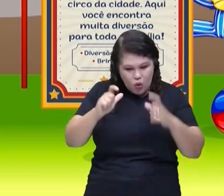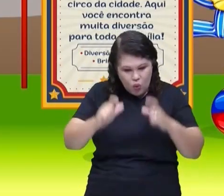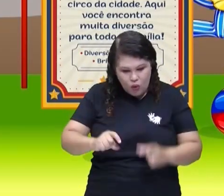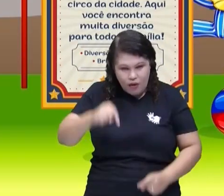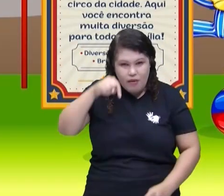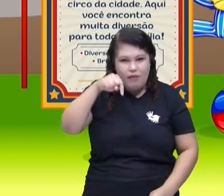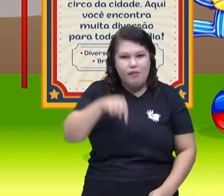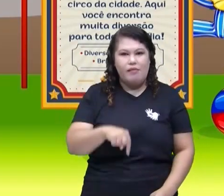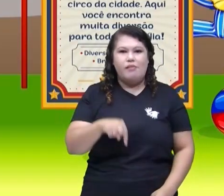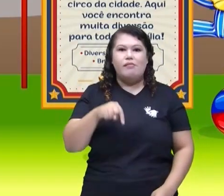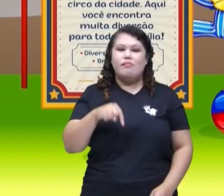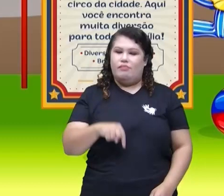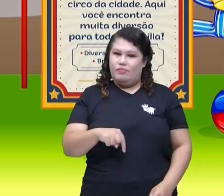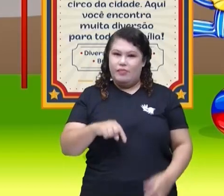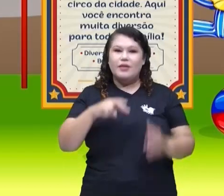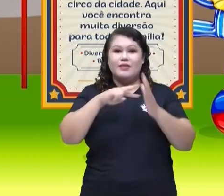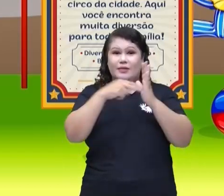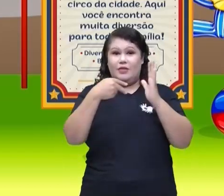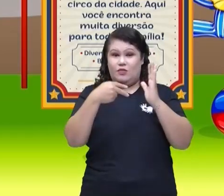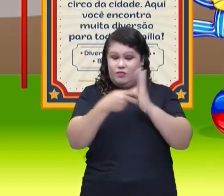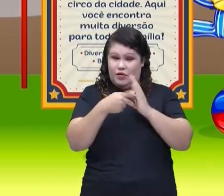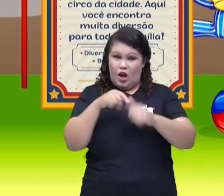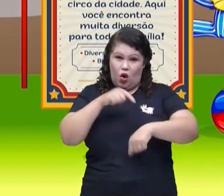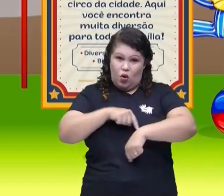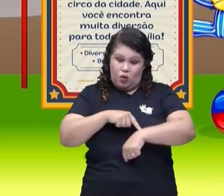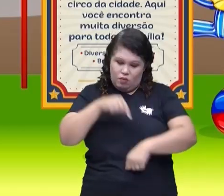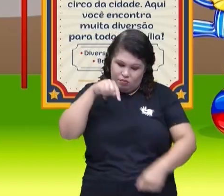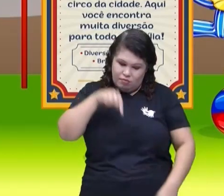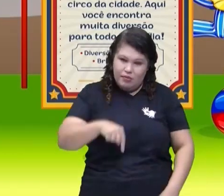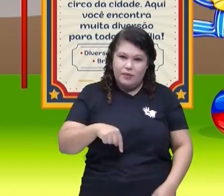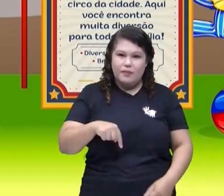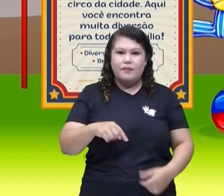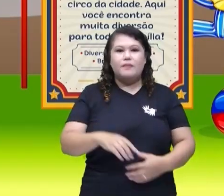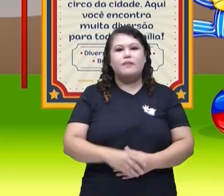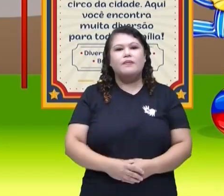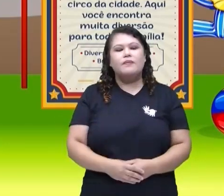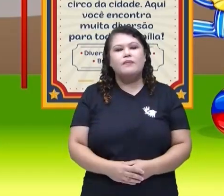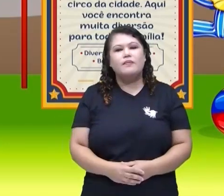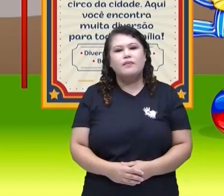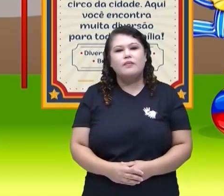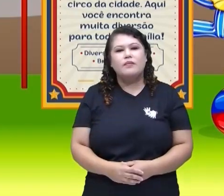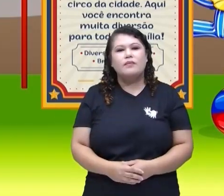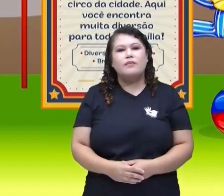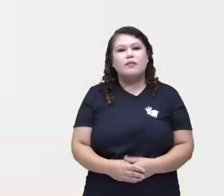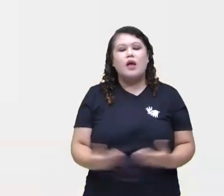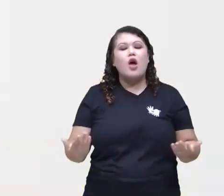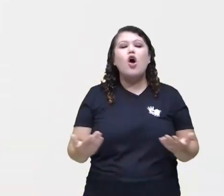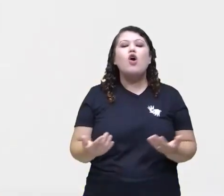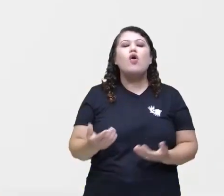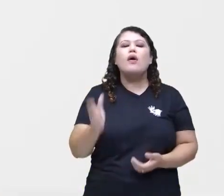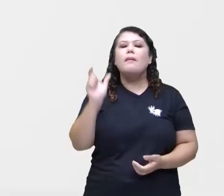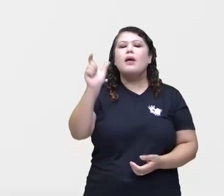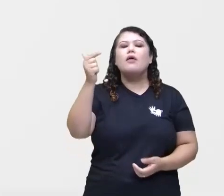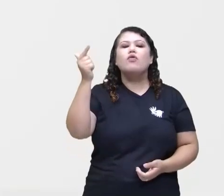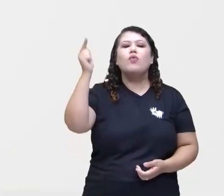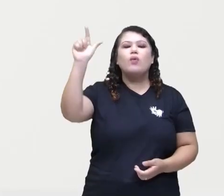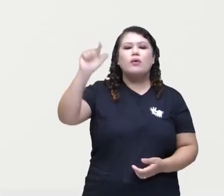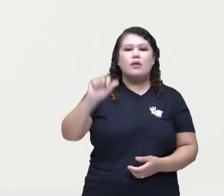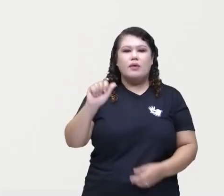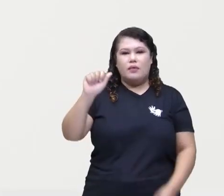lugar, neste instante. Entenderam? Então, vamos lá para o nosso próximo conceito. O